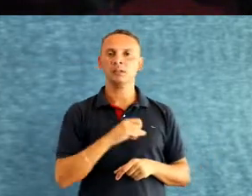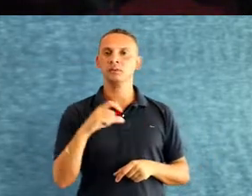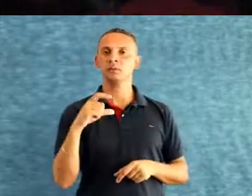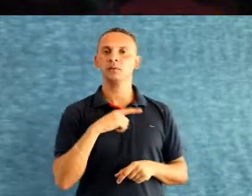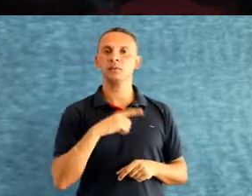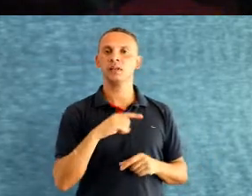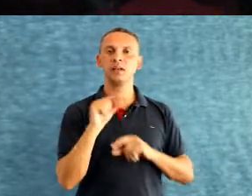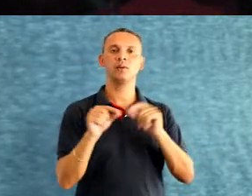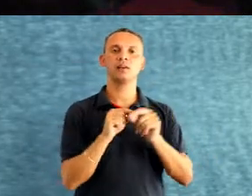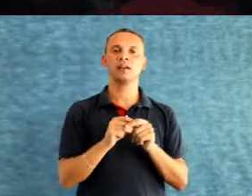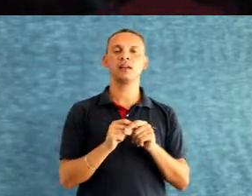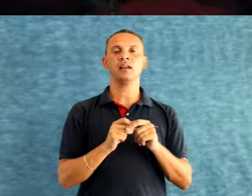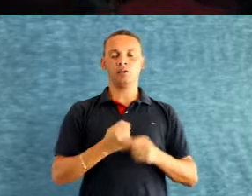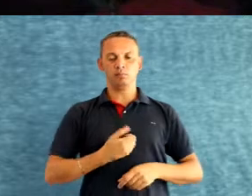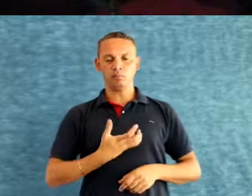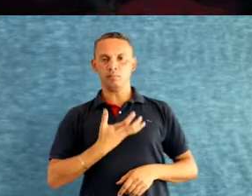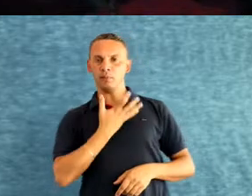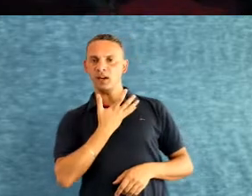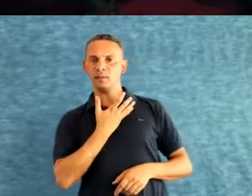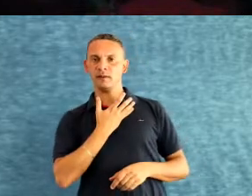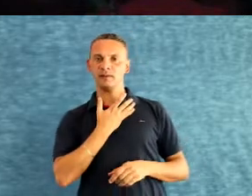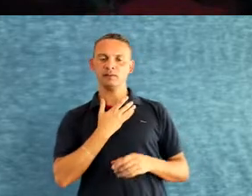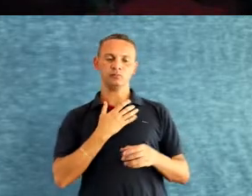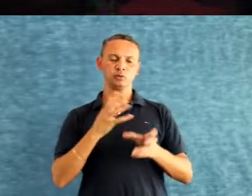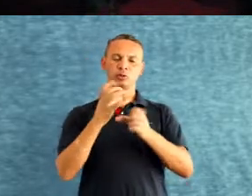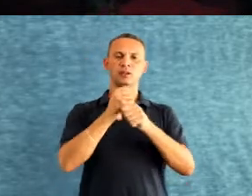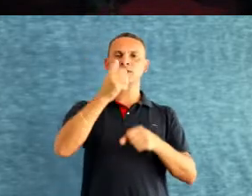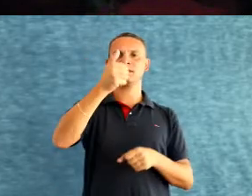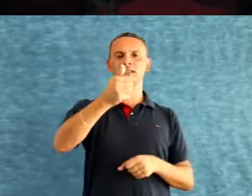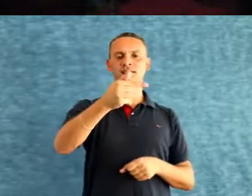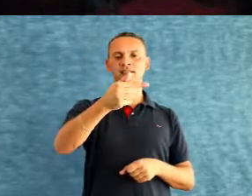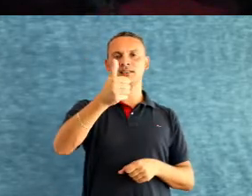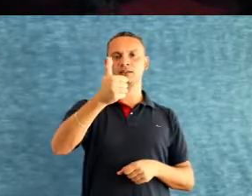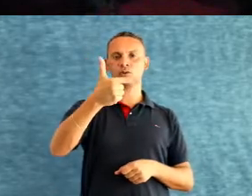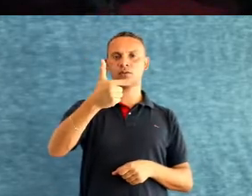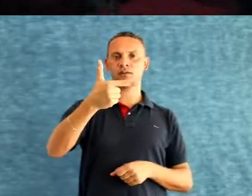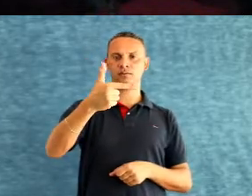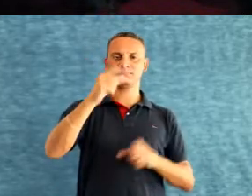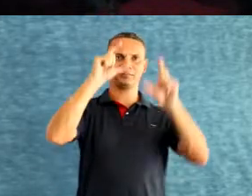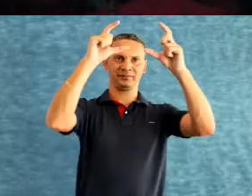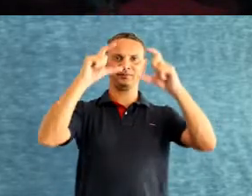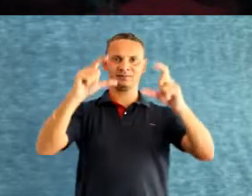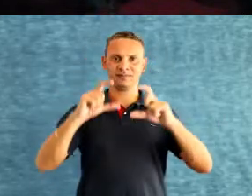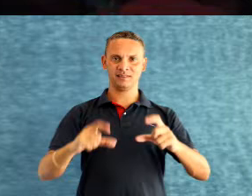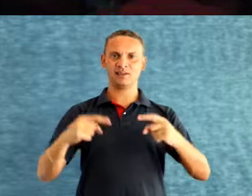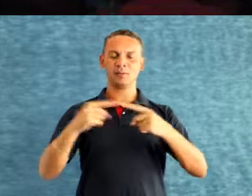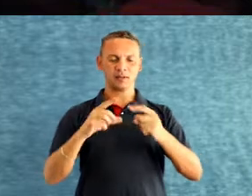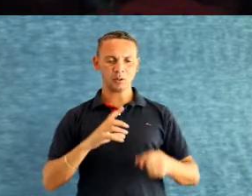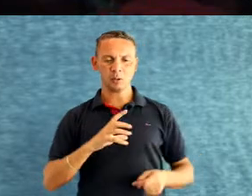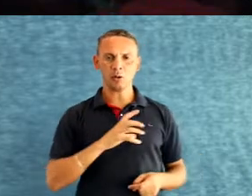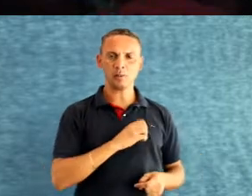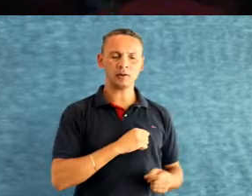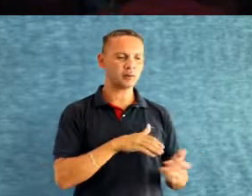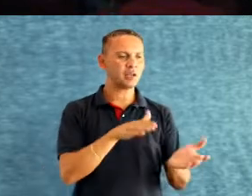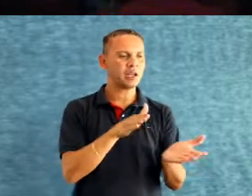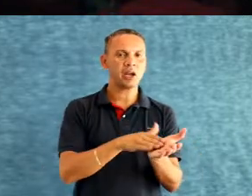Trata-se de um longo poema de 712 versos que guarda os traços inconfundíveis da estética romântica, como o elogio